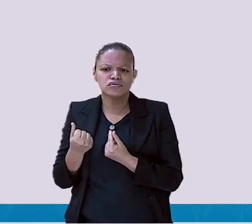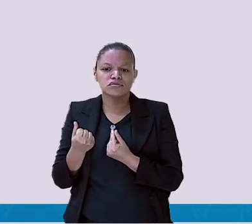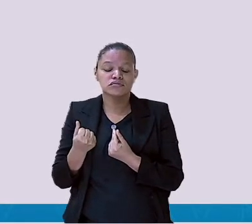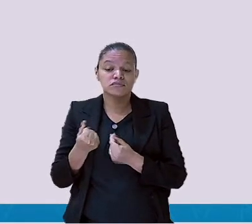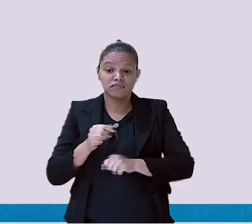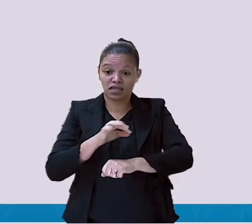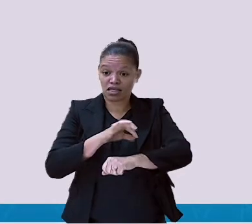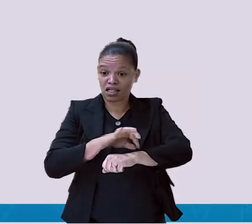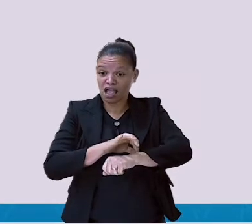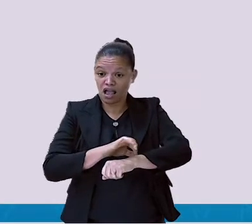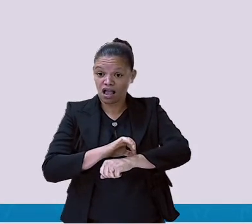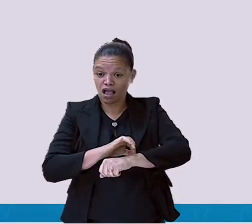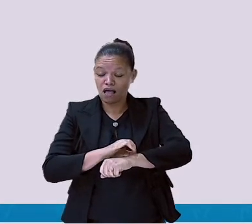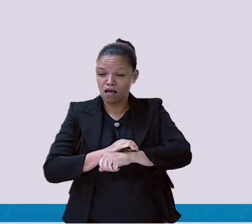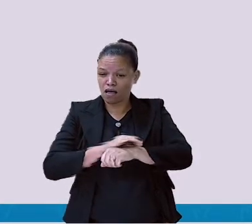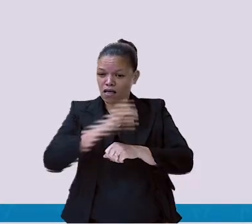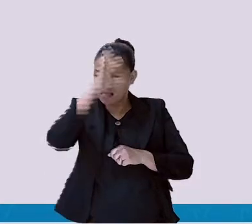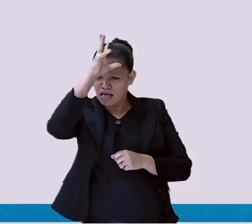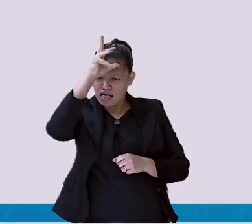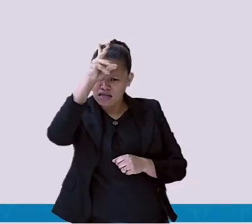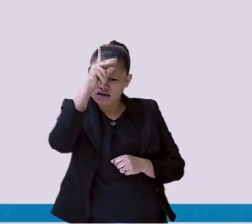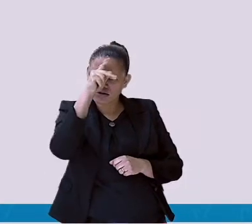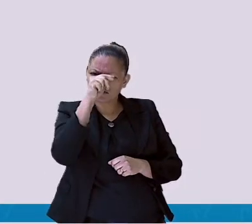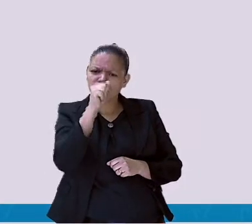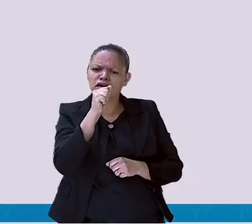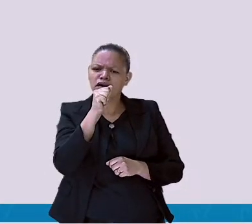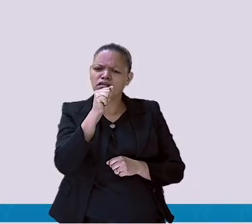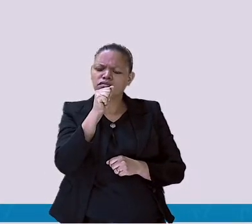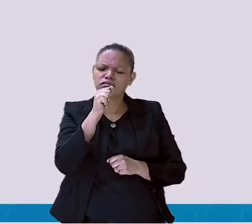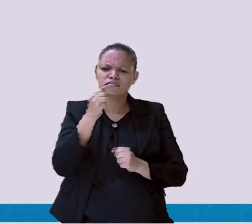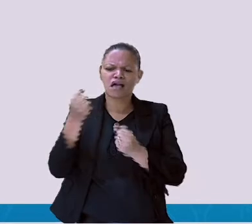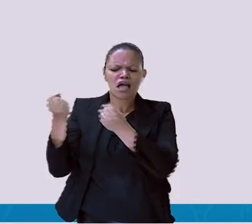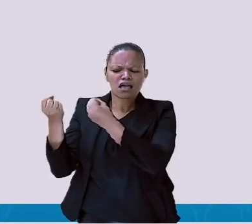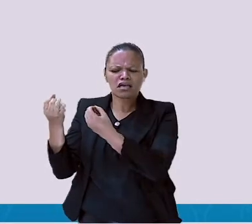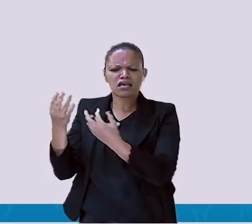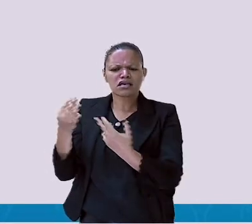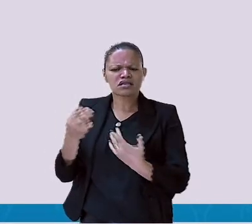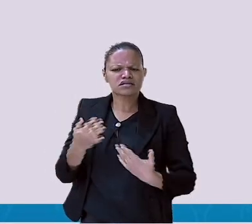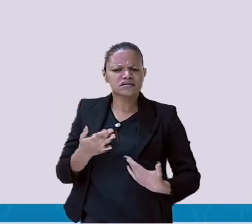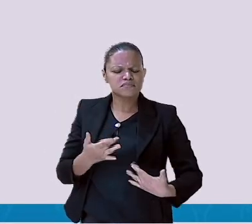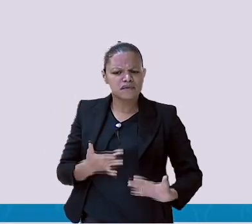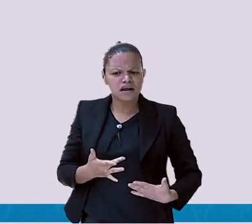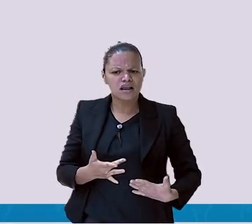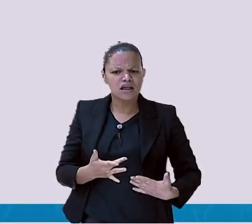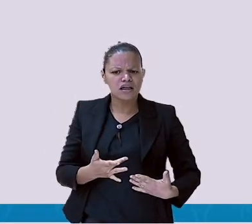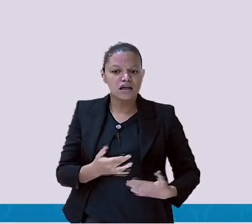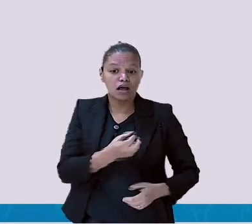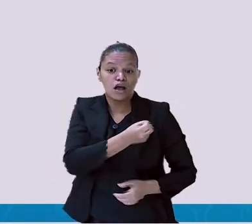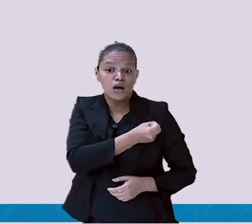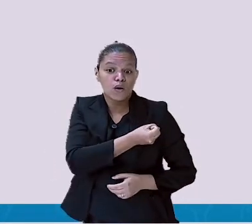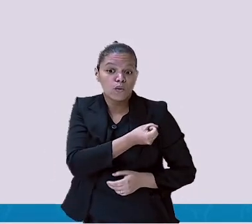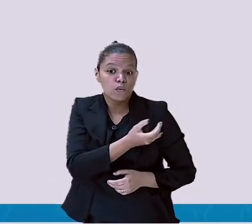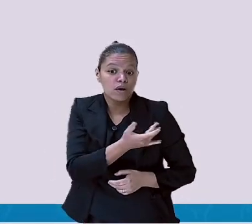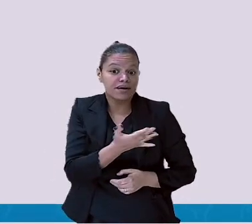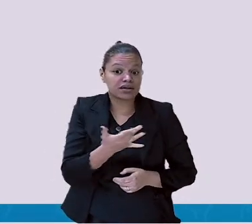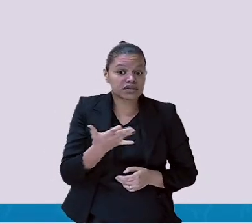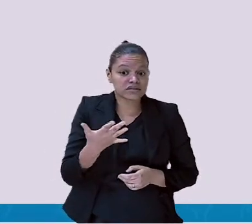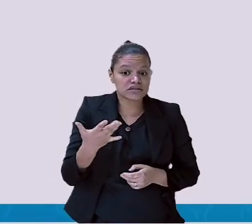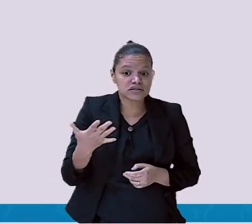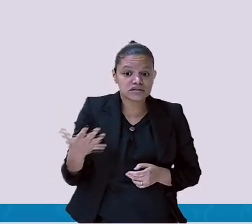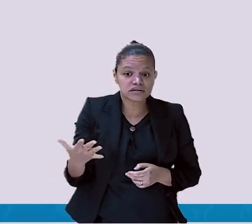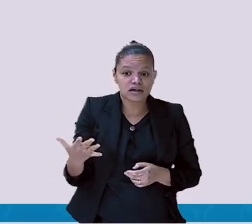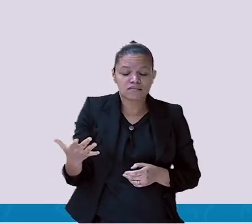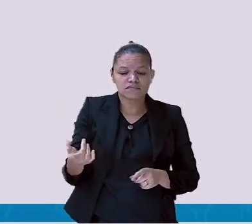Tá especificando, tá? E também temos os dados quantitativos quando está relacionando aqui